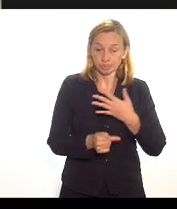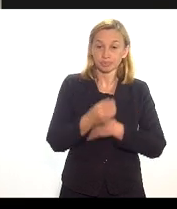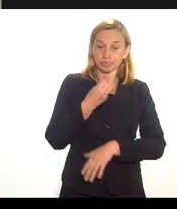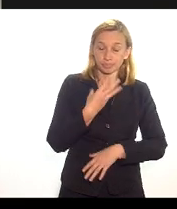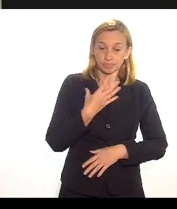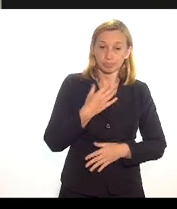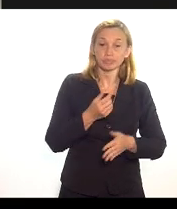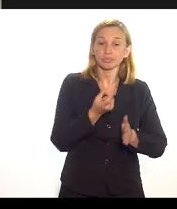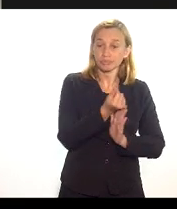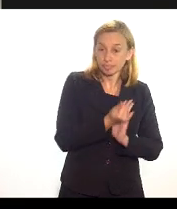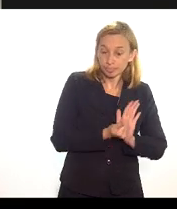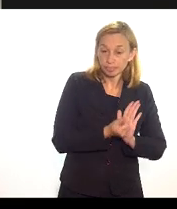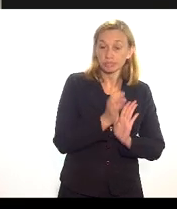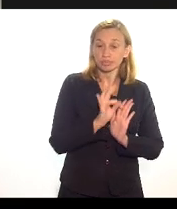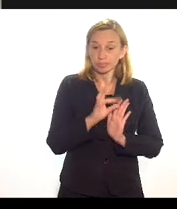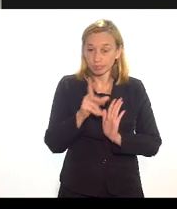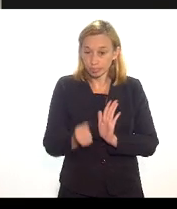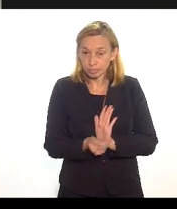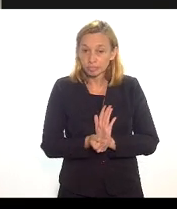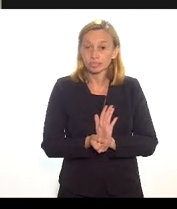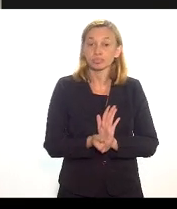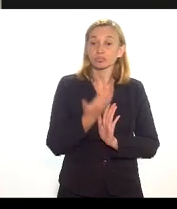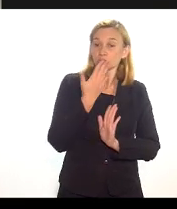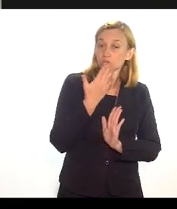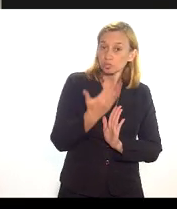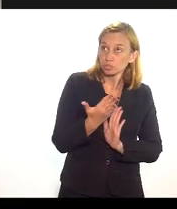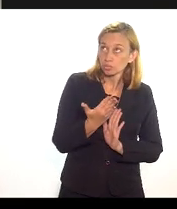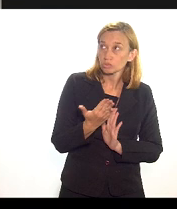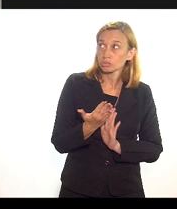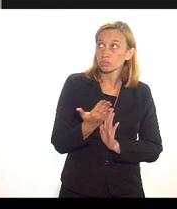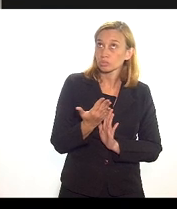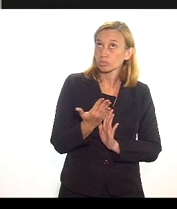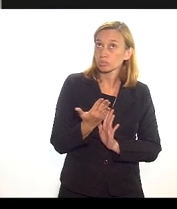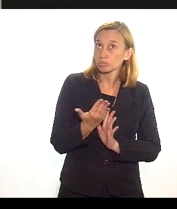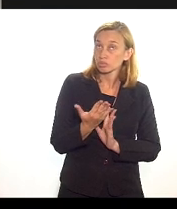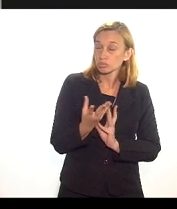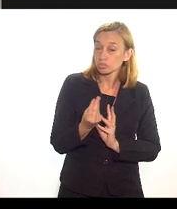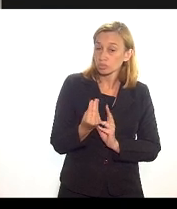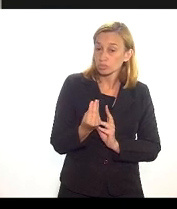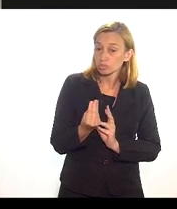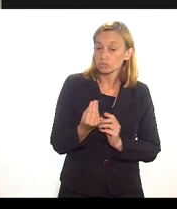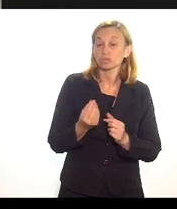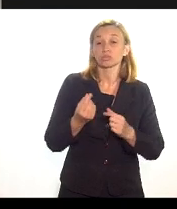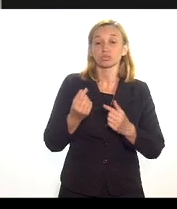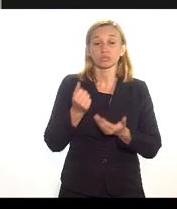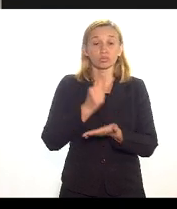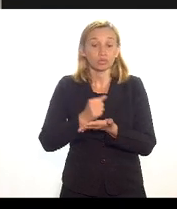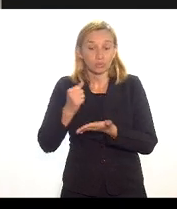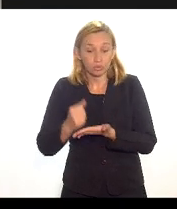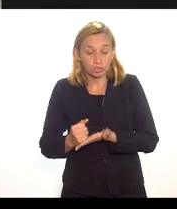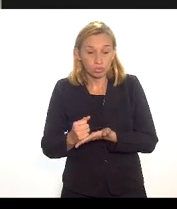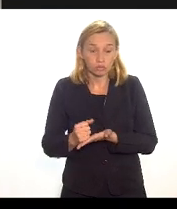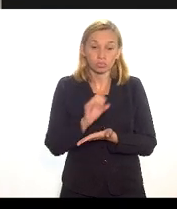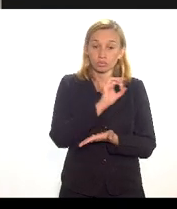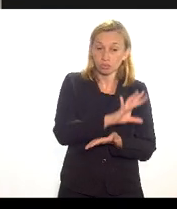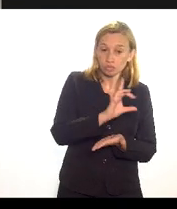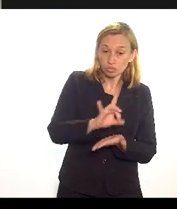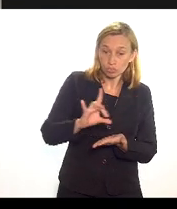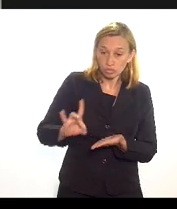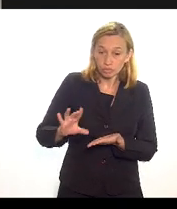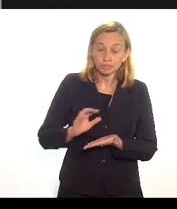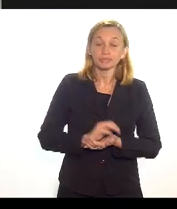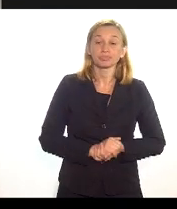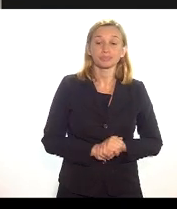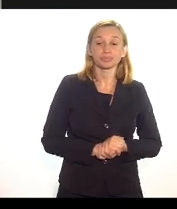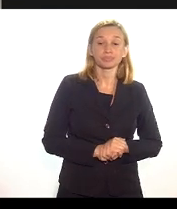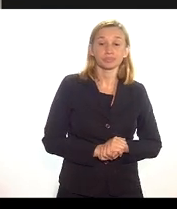é o orçamentário, ela sabe de que contratos são oriundos, cada poço que foi perfurado.